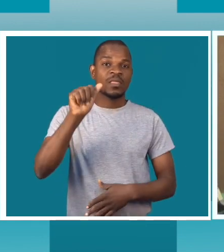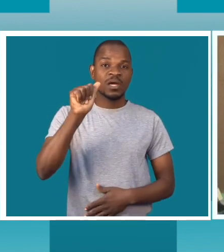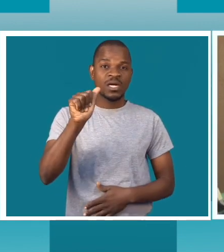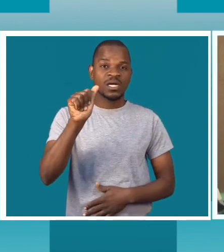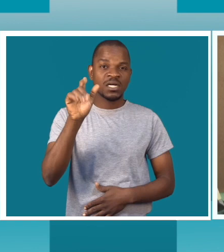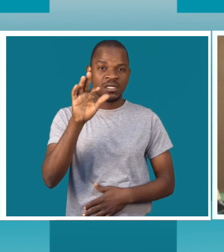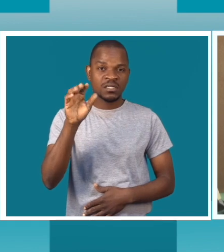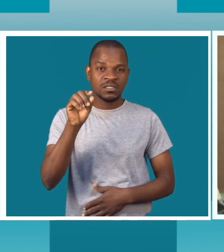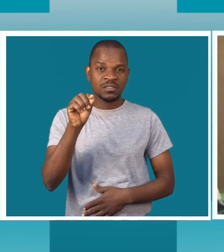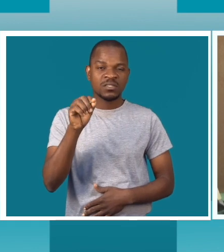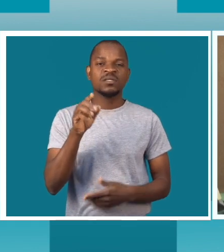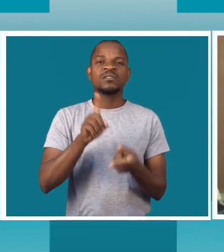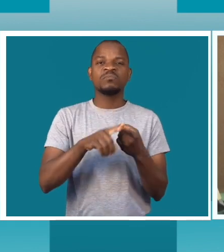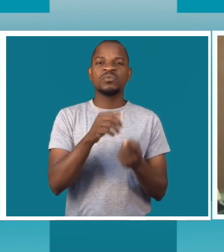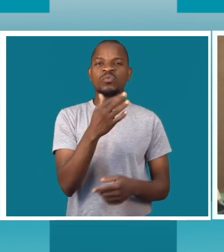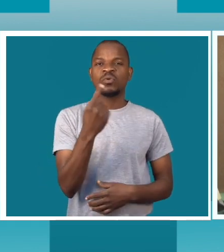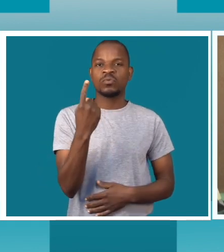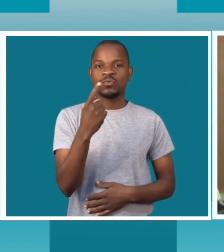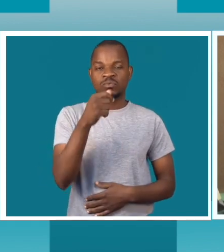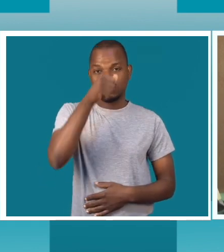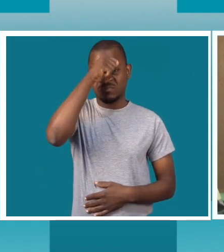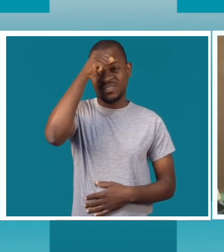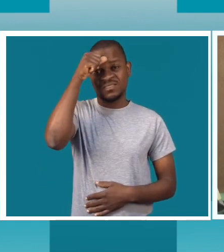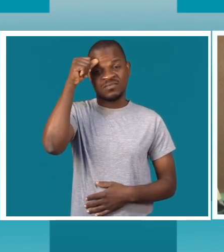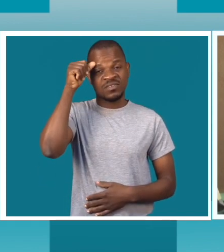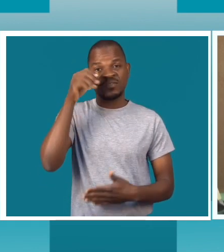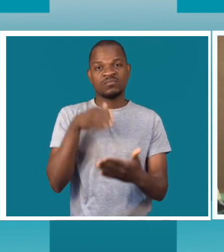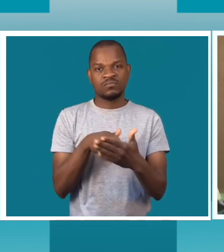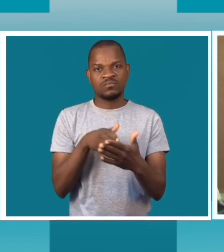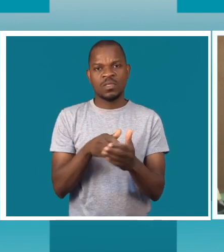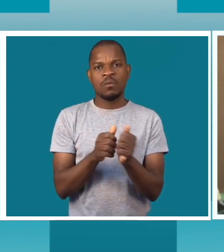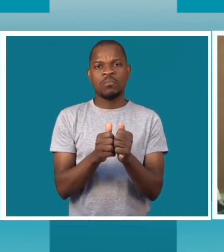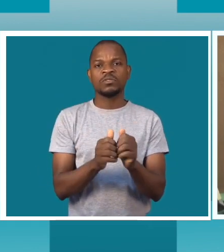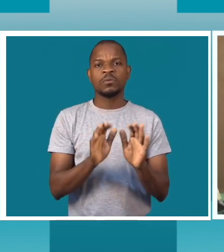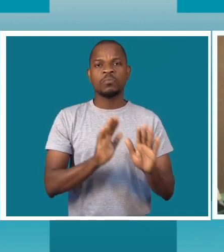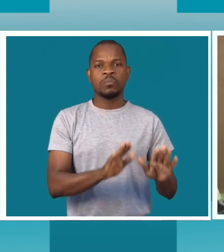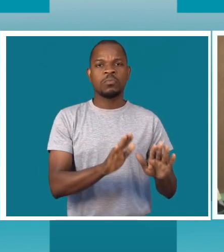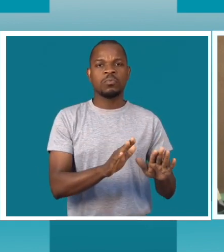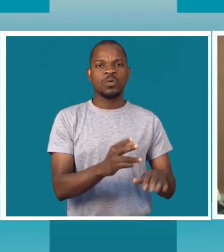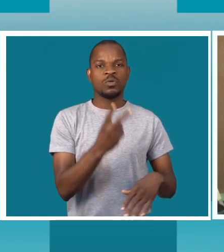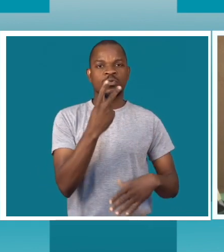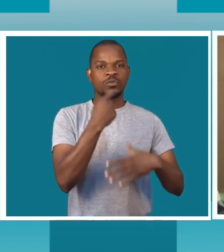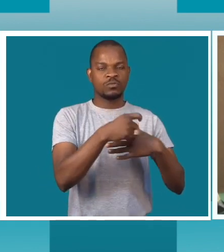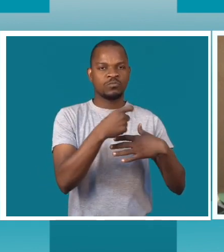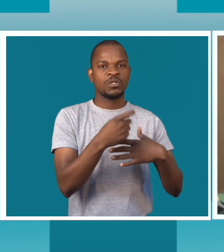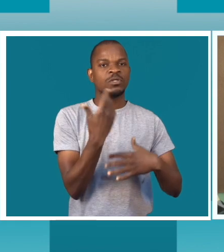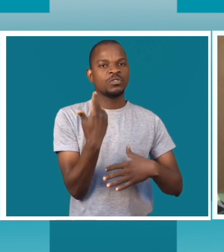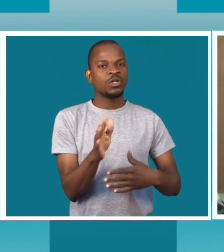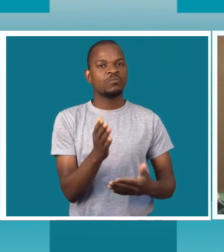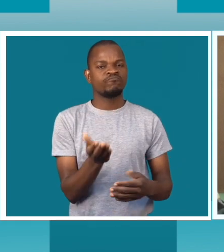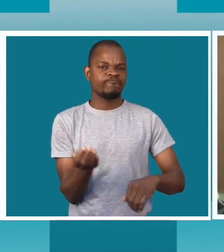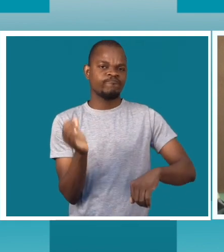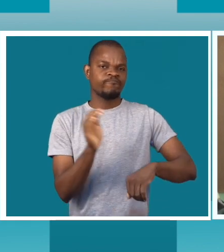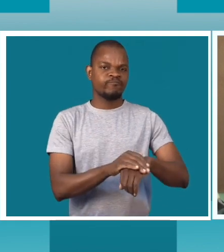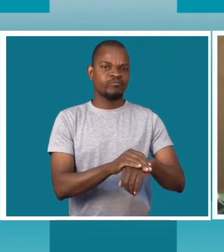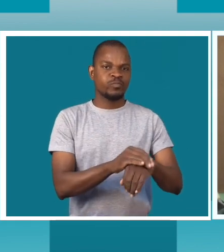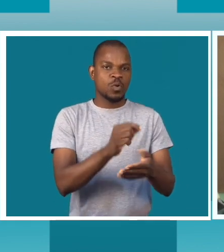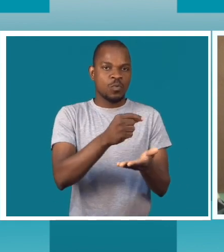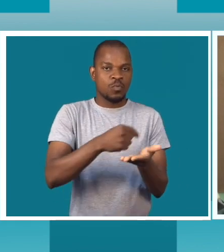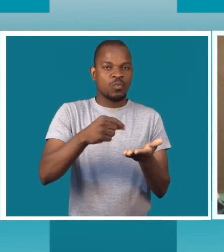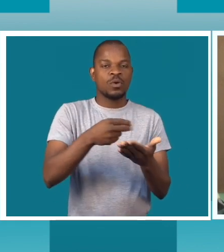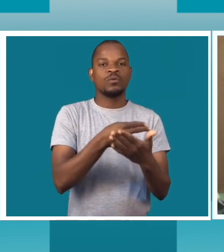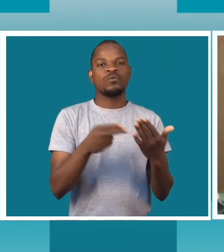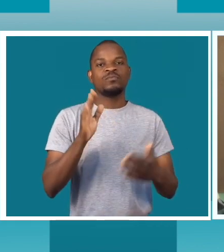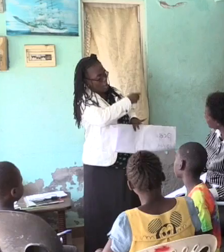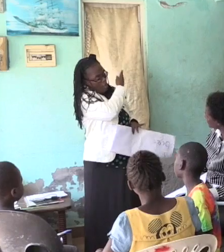a número um não sabia mas dentro de 2 semanas esses meninos nessa escrever é permanente